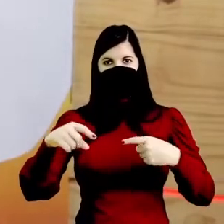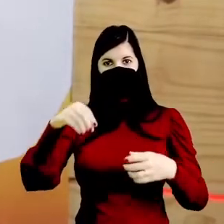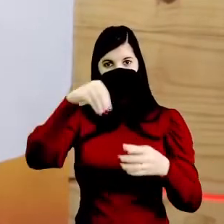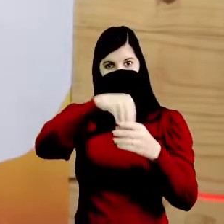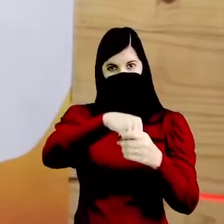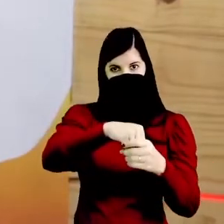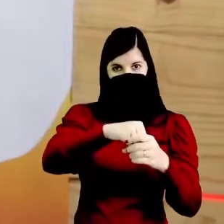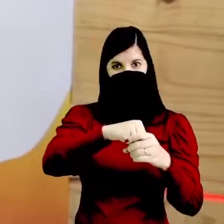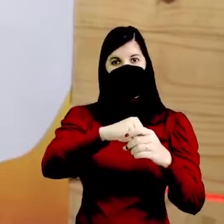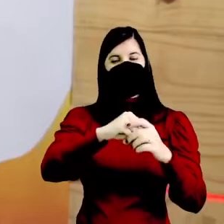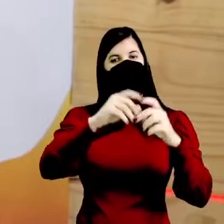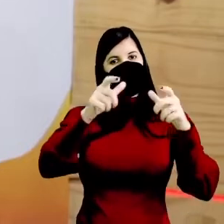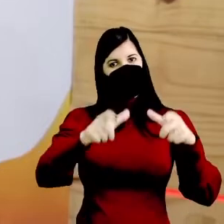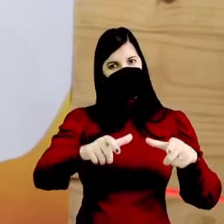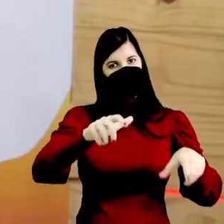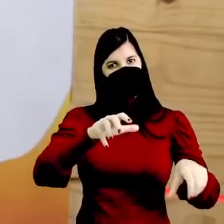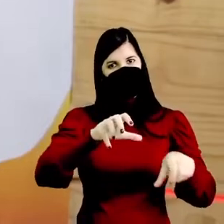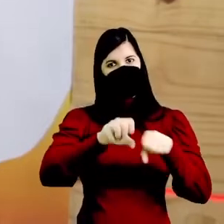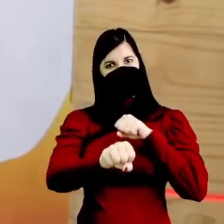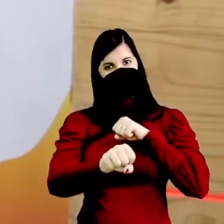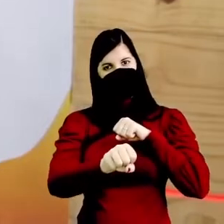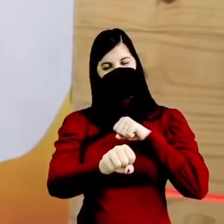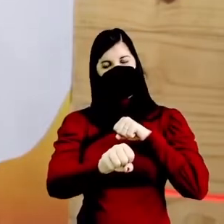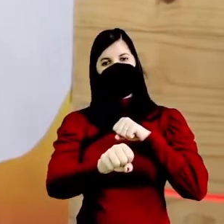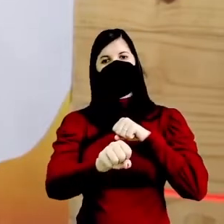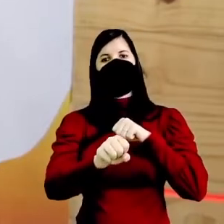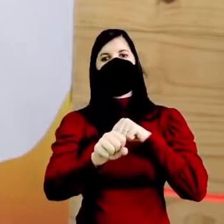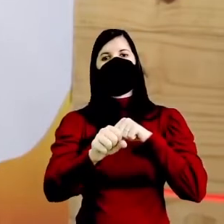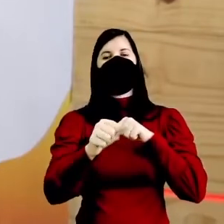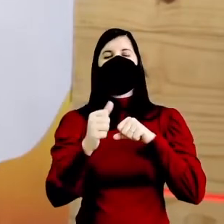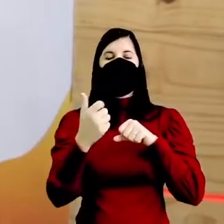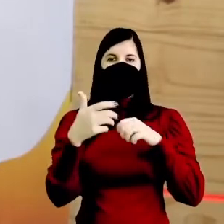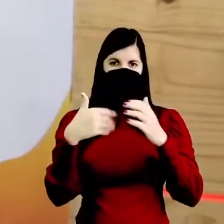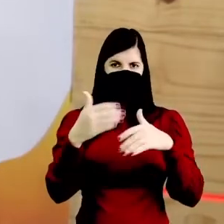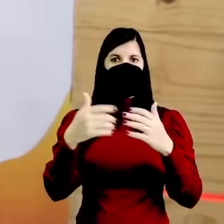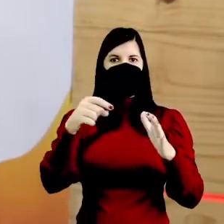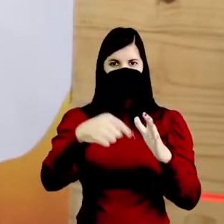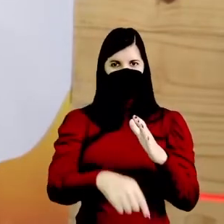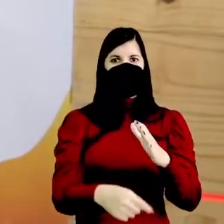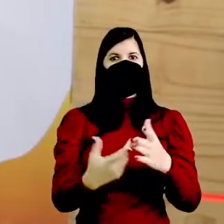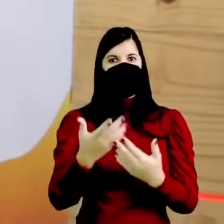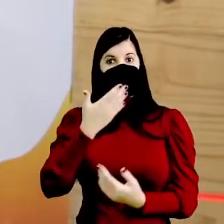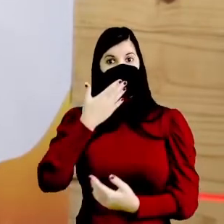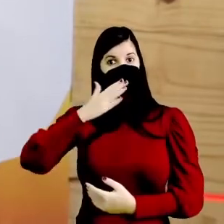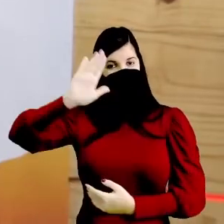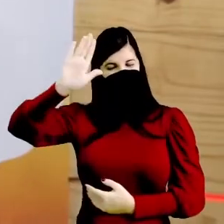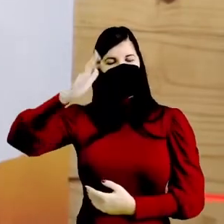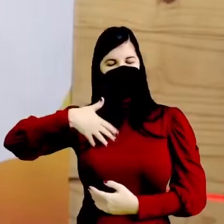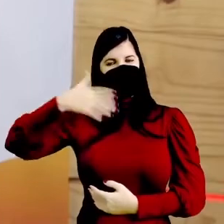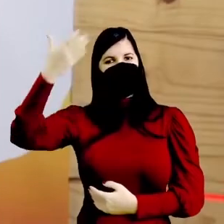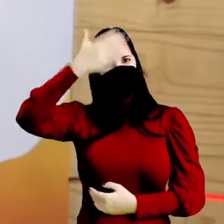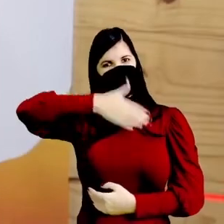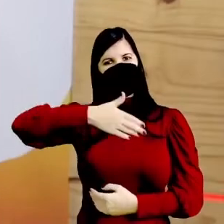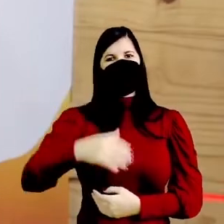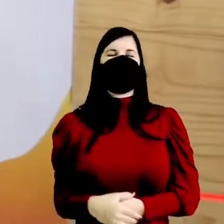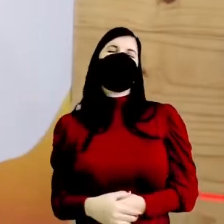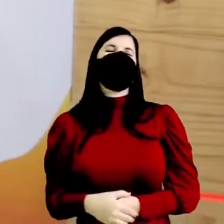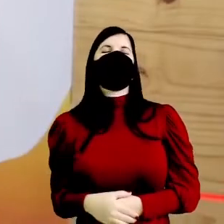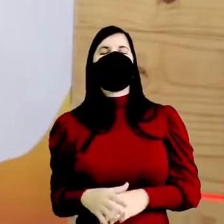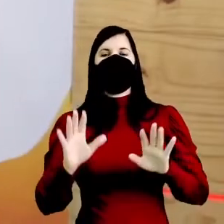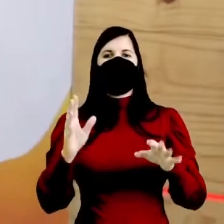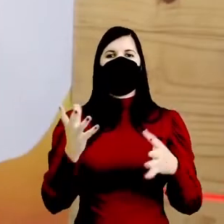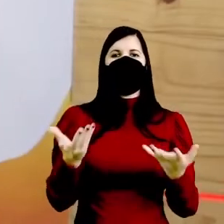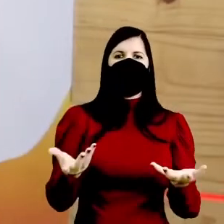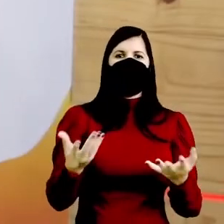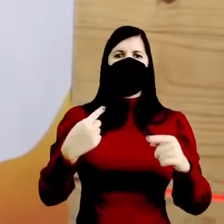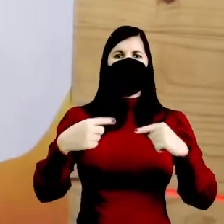dentro da unidade informacional. E aí eu disse que ia falar mais um pouquinho, vou cumprir, porque se eu prometo, eu cumpro, certo? Então, para que serve